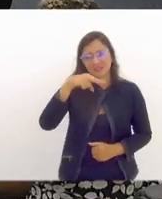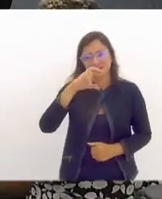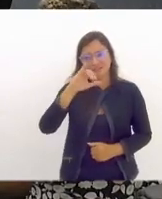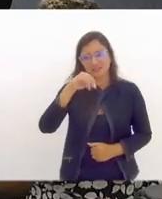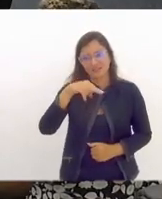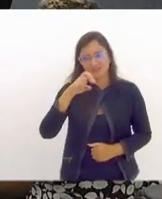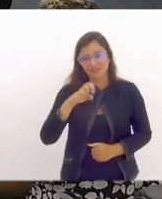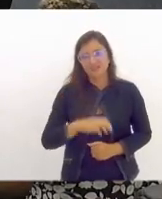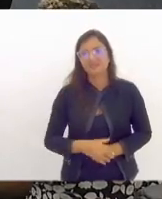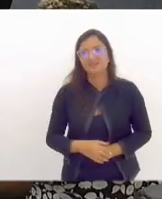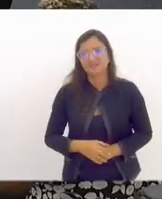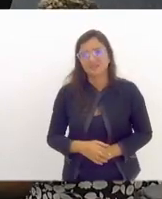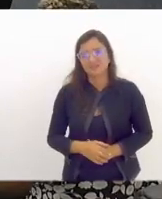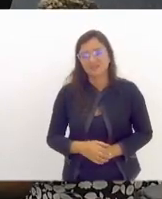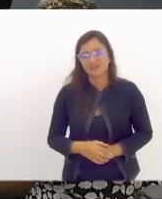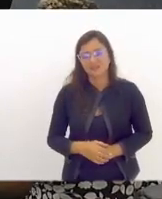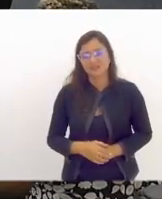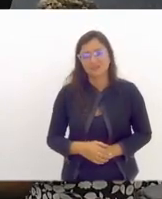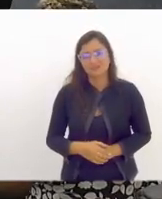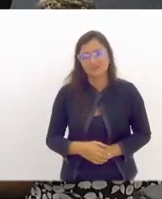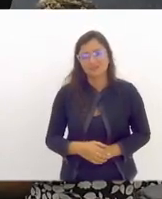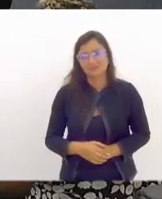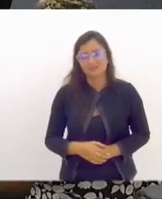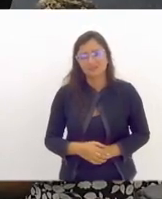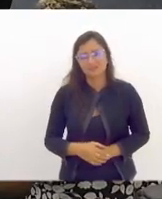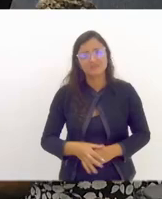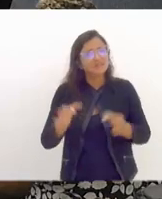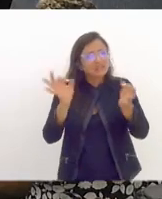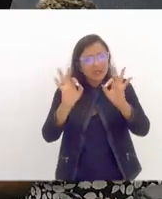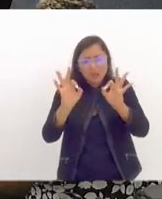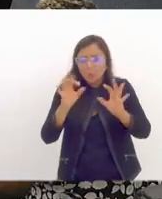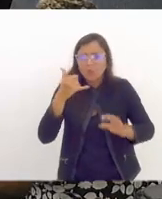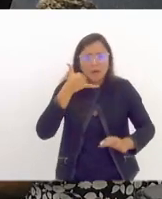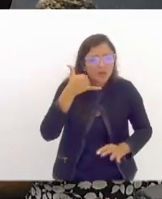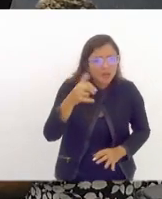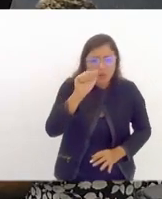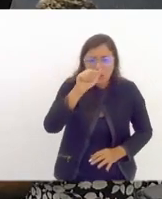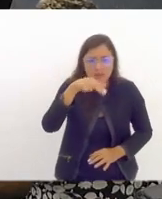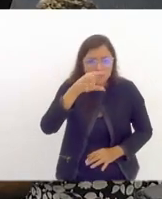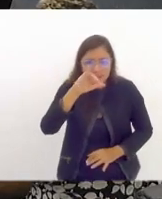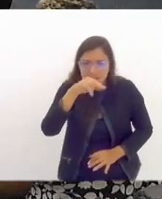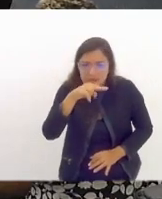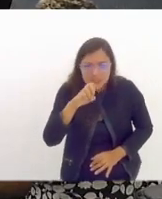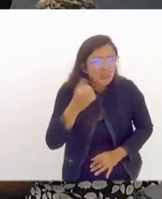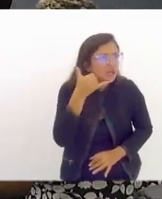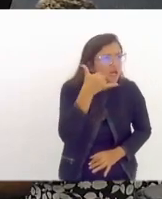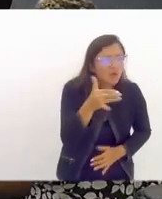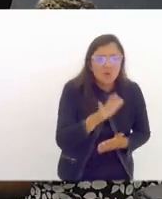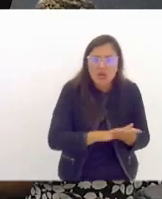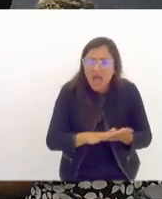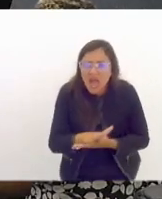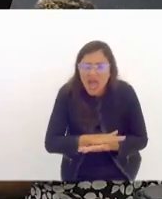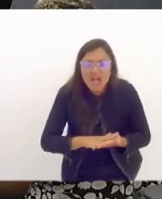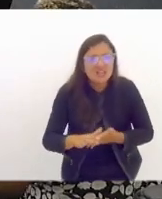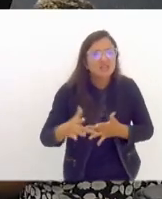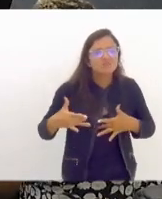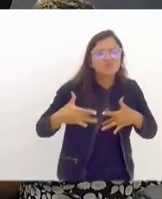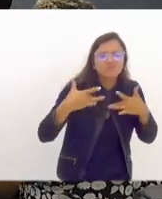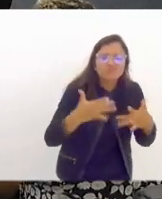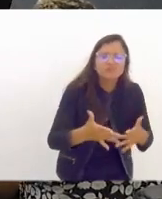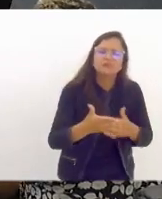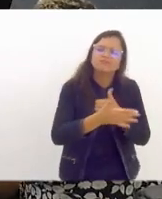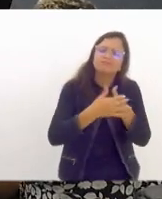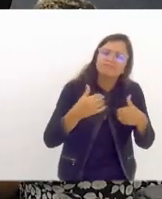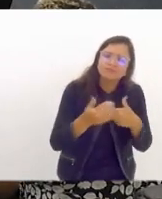mas eu tenho que desabafar tá nenhuma ligação dancine ao menos em solidariedade conforto